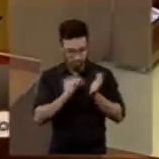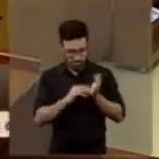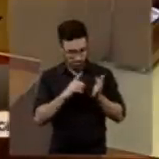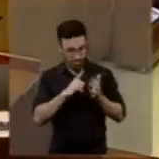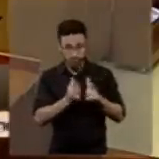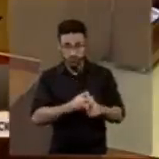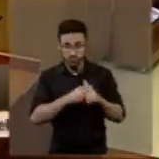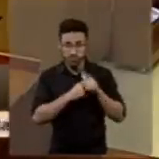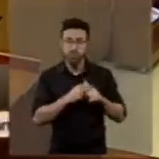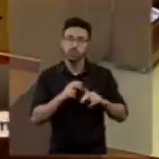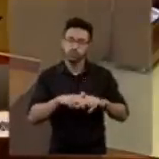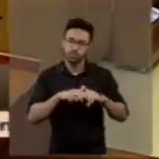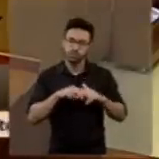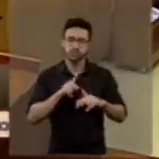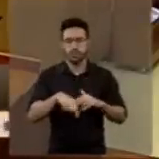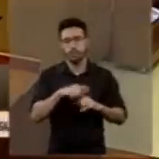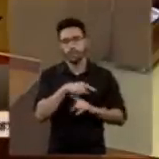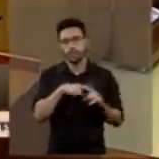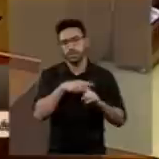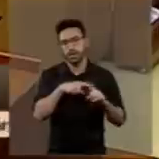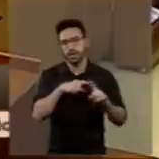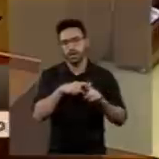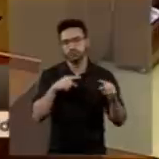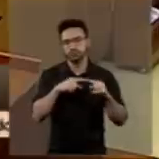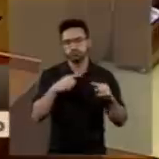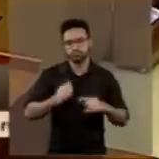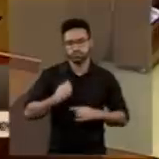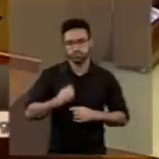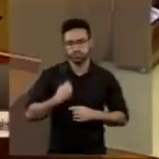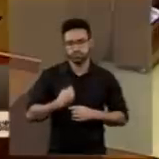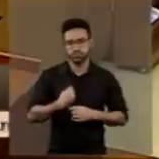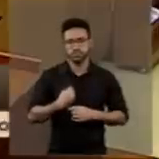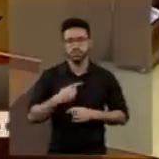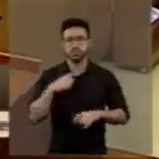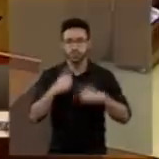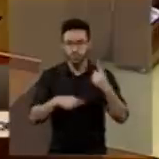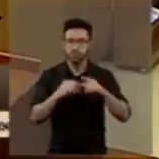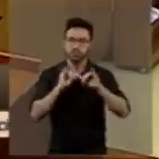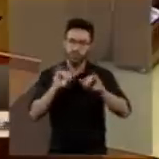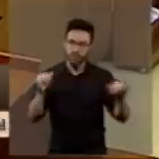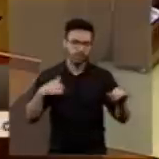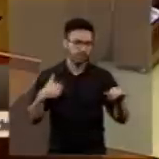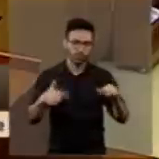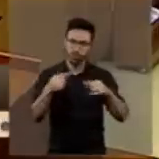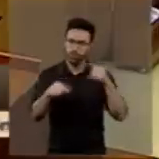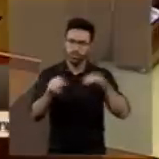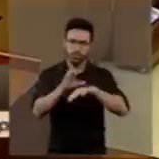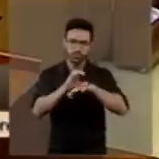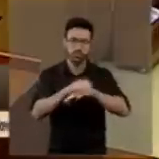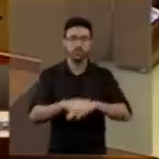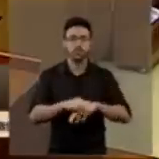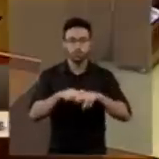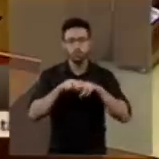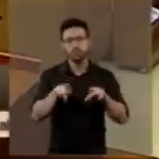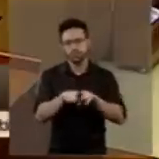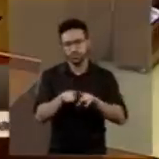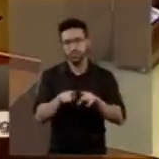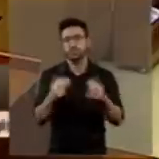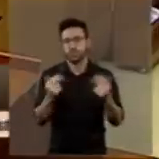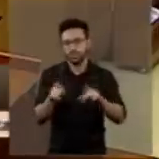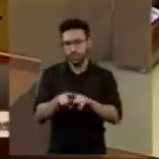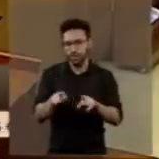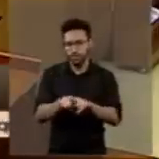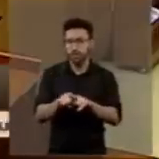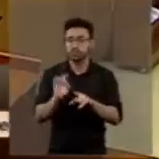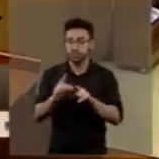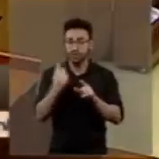Julgo parcialmente procedente exclusivamente para declarar a inconstitucionalidade. Isso é que eu estou julgando parcialmente procedente apenas